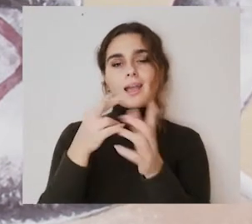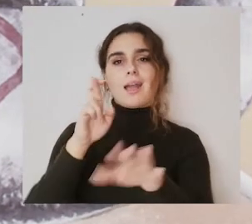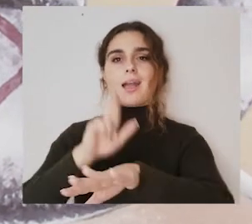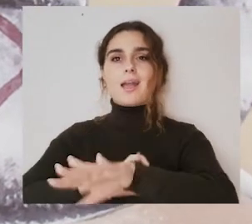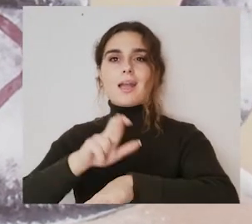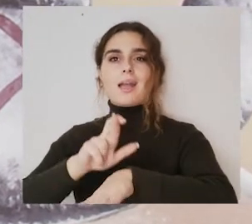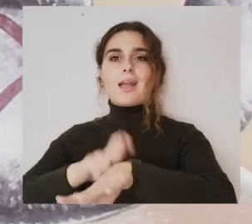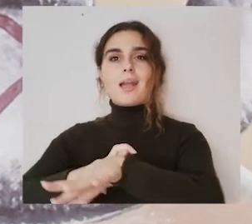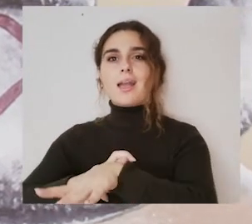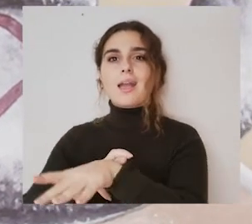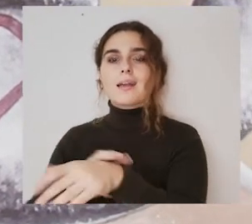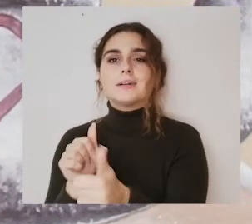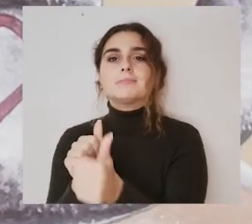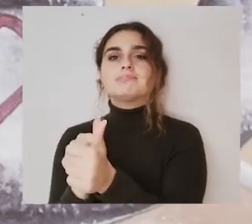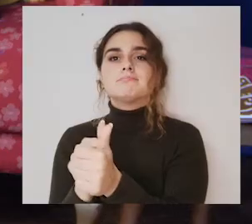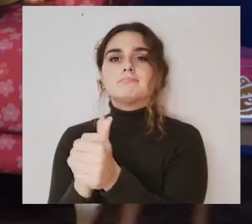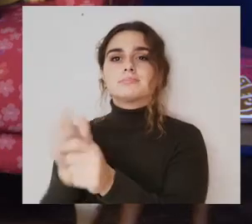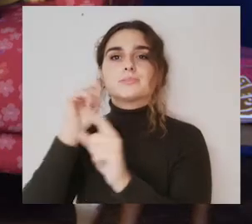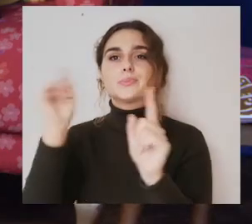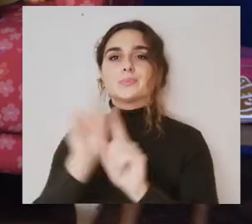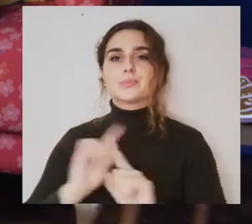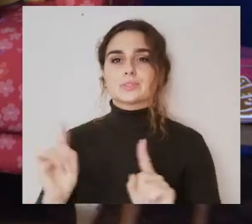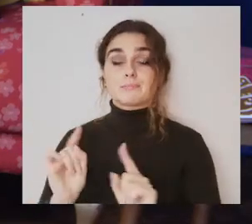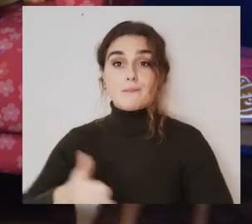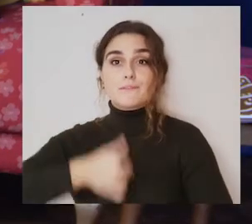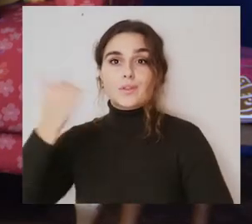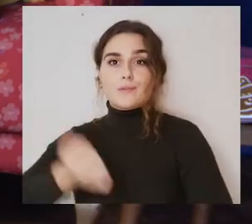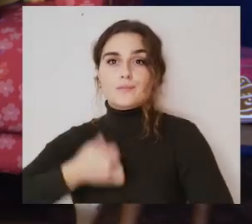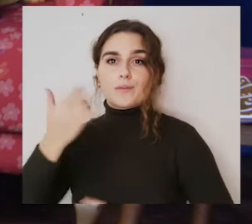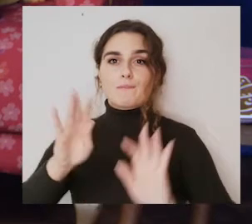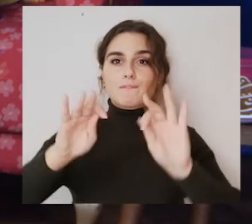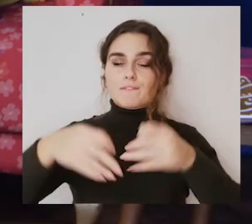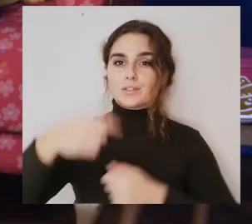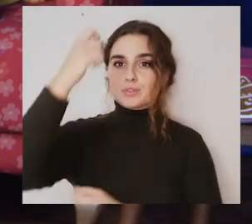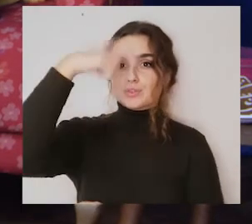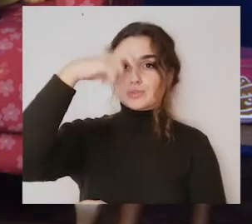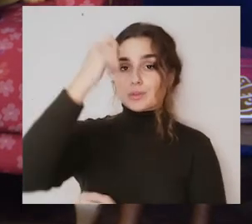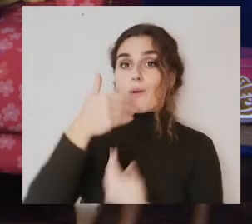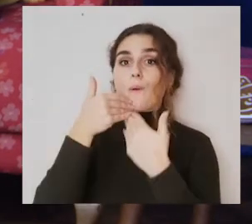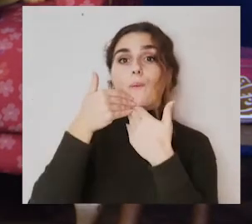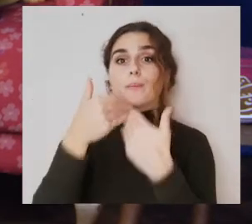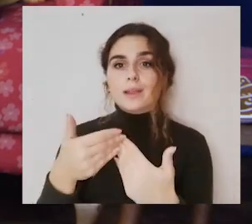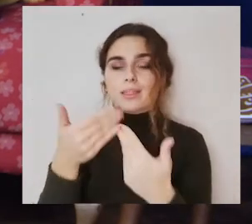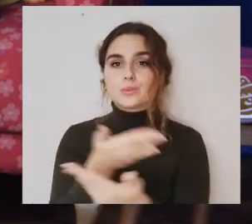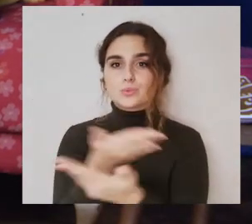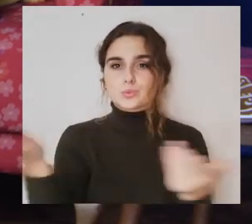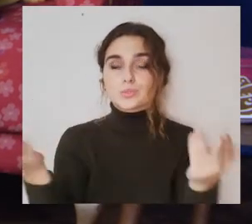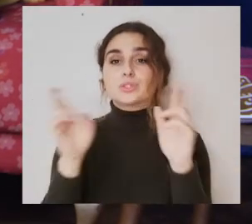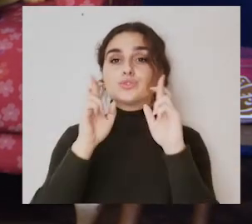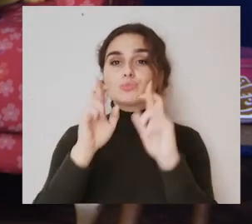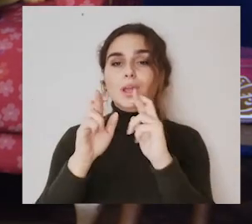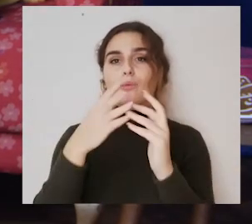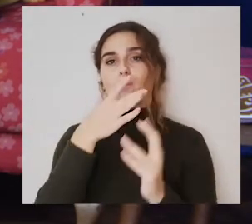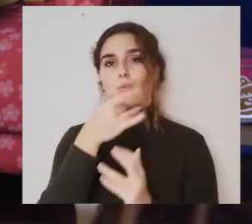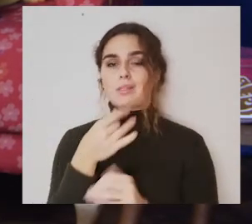os compassos das melodias. Vitória, Vitória, acabou a história. Muito obrigada a todos, desejo